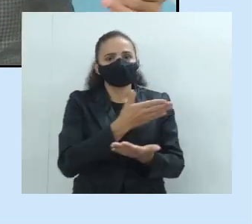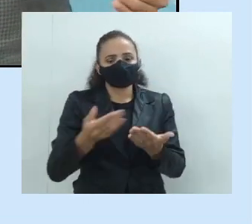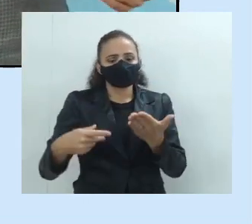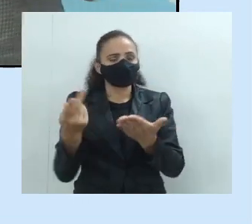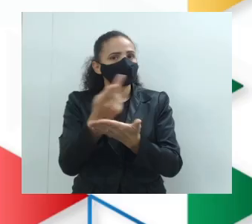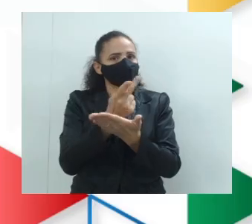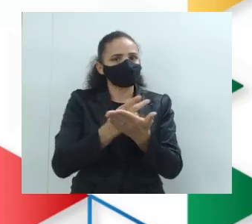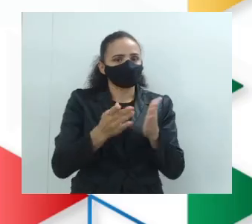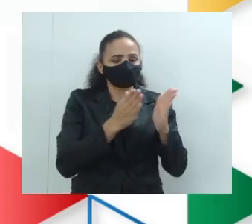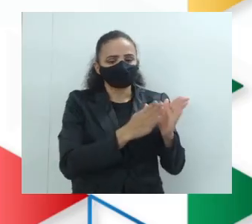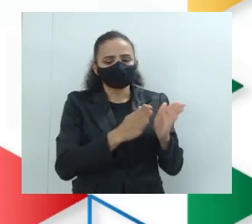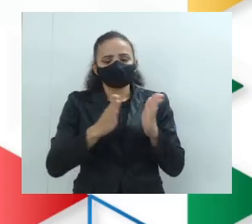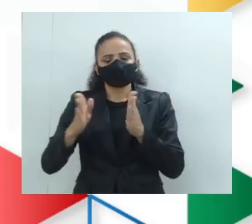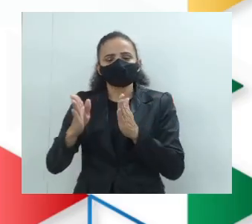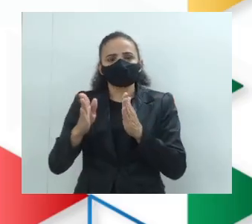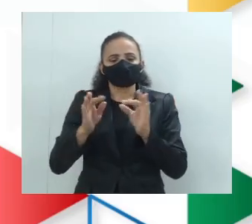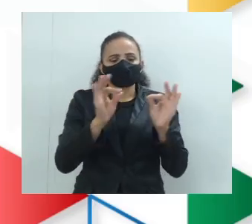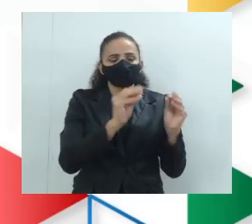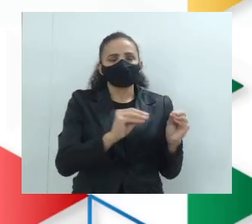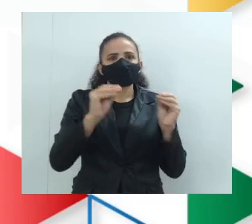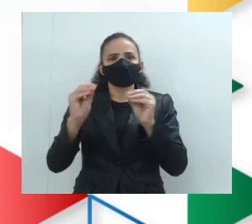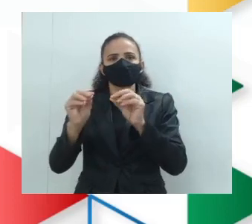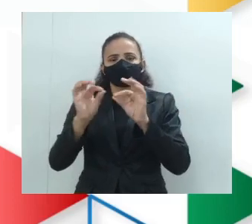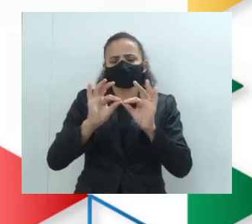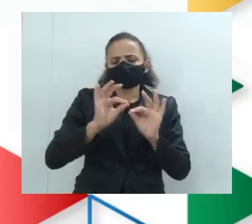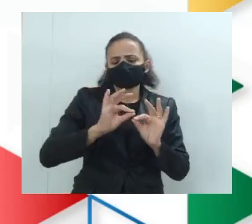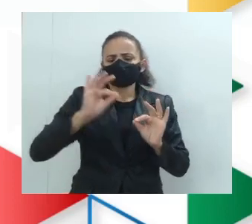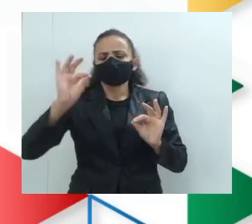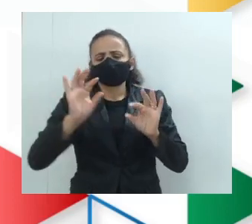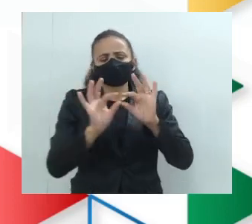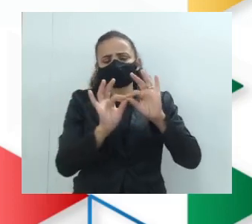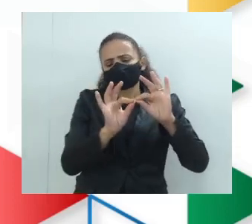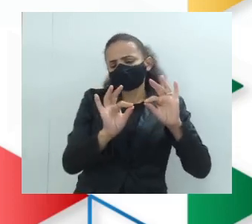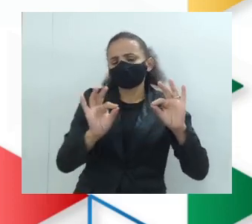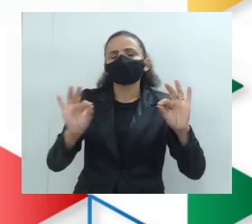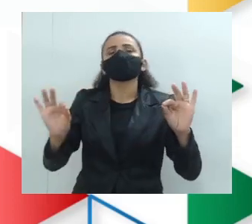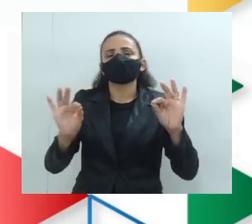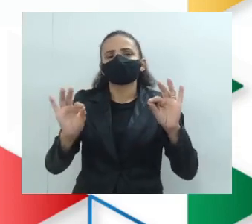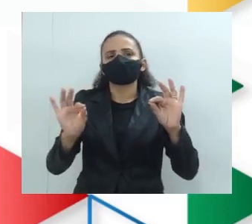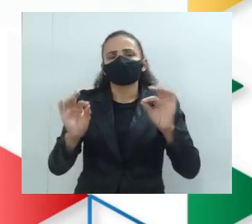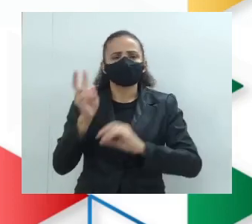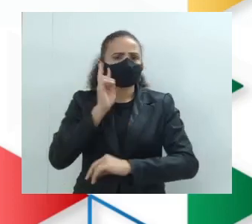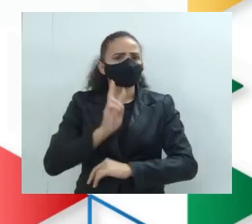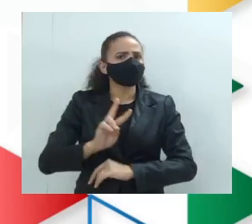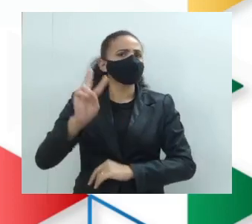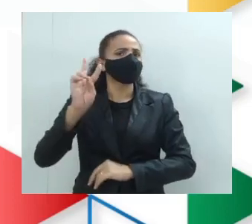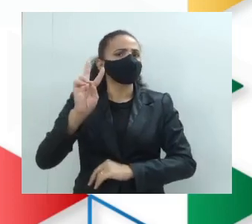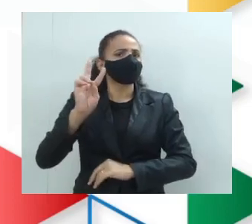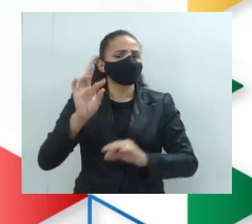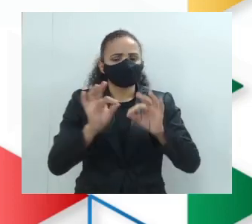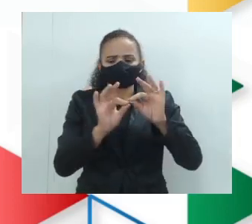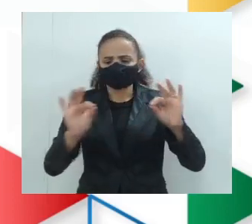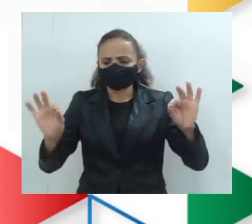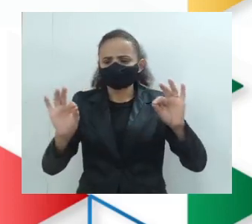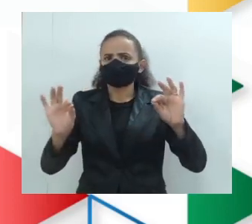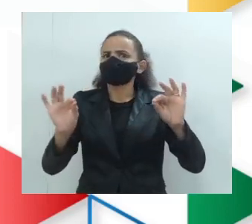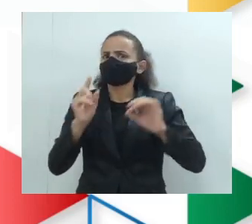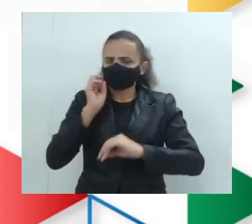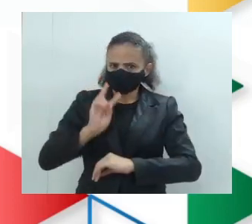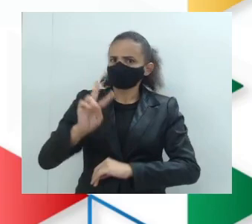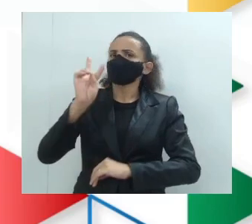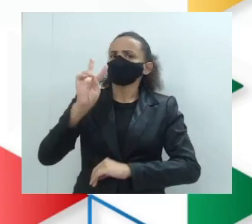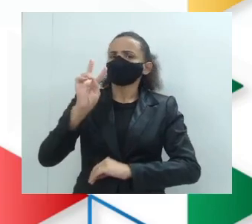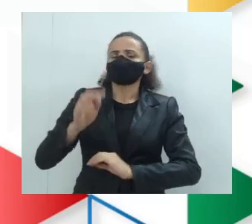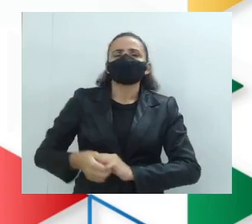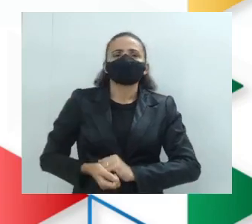animação. Deslocamento na linha horizontal e deslocamento na linha vertical. Esse para baixo, tá bom? Então segue